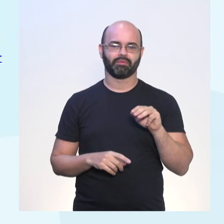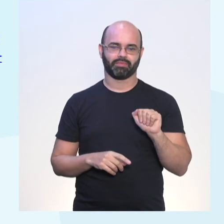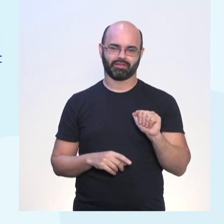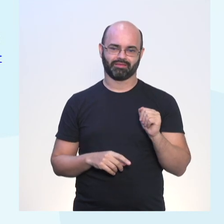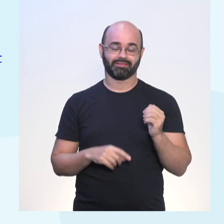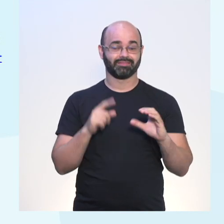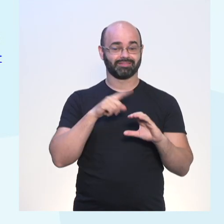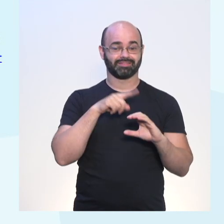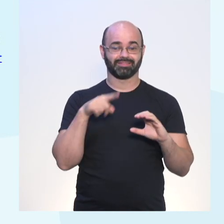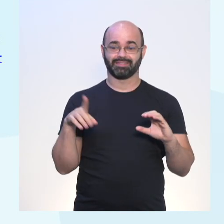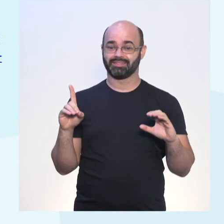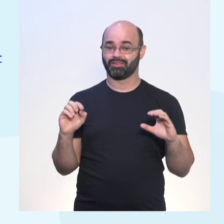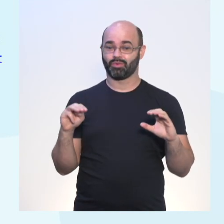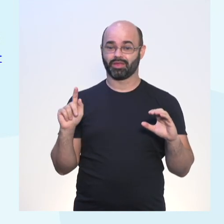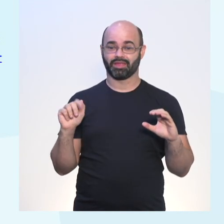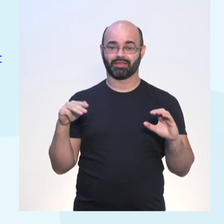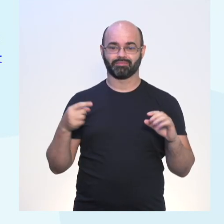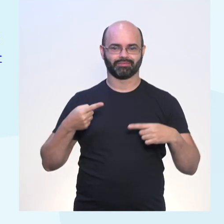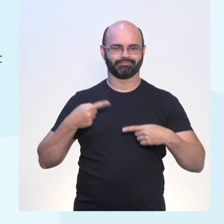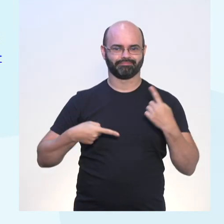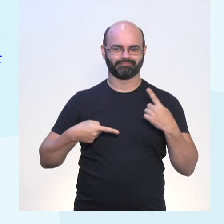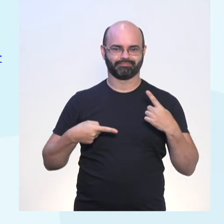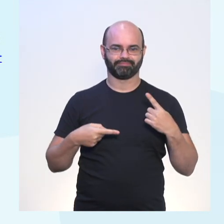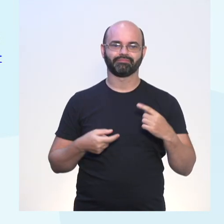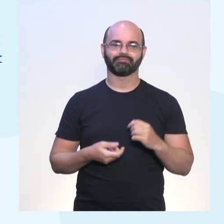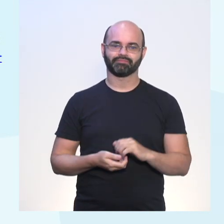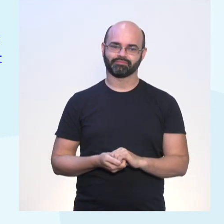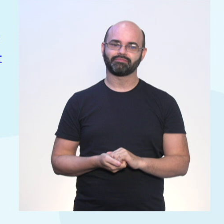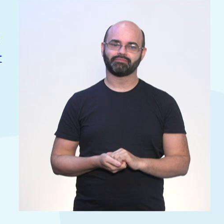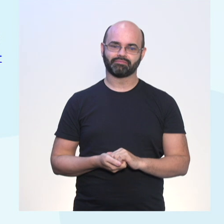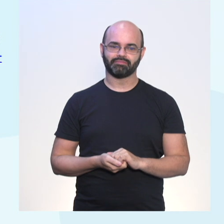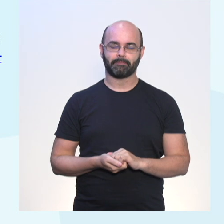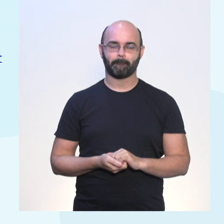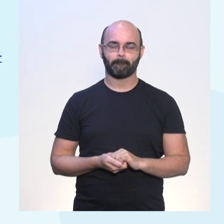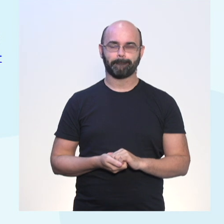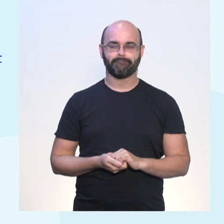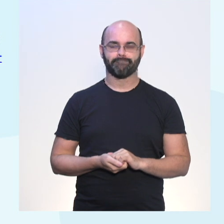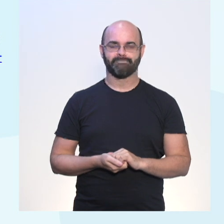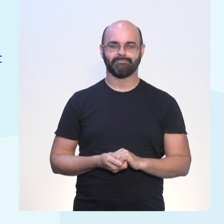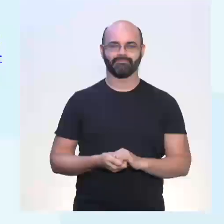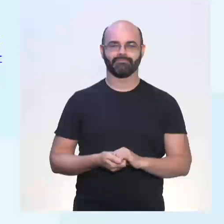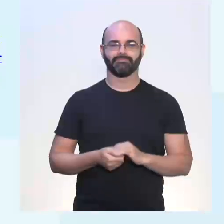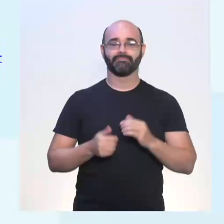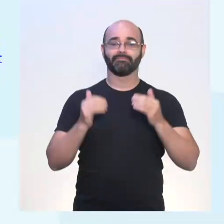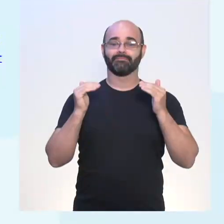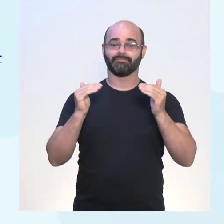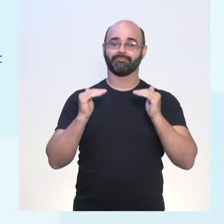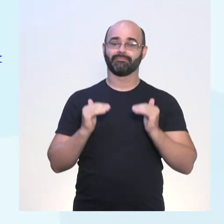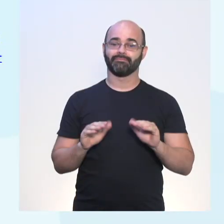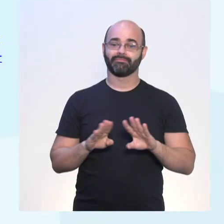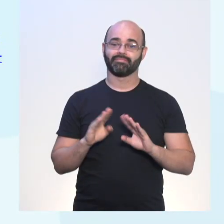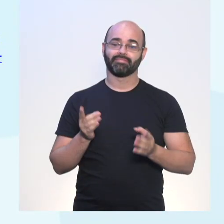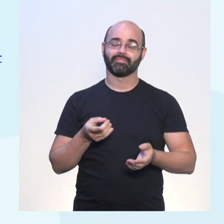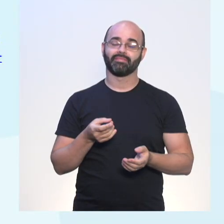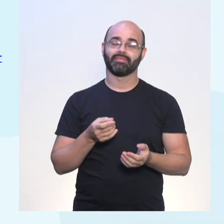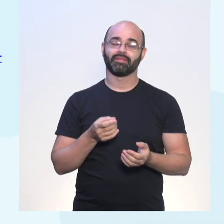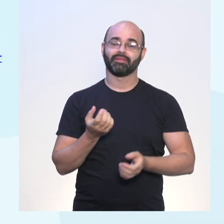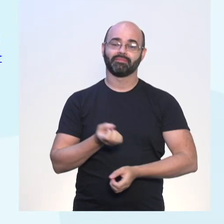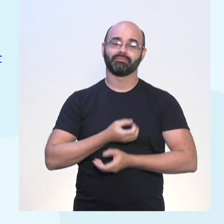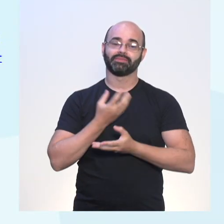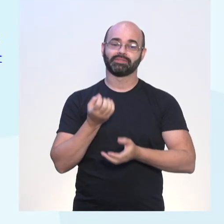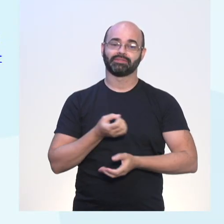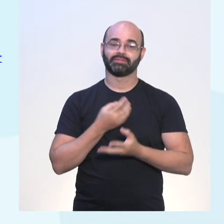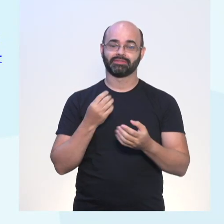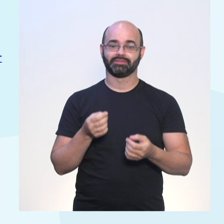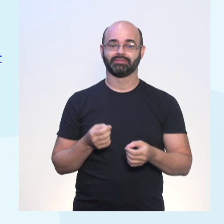dogmática, não é? Depois, por fim, eu deixo indicada para vocês também uma poesia de